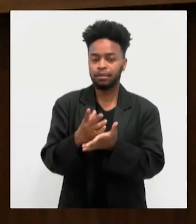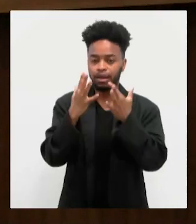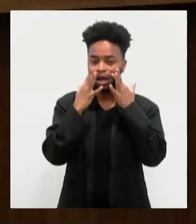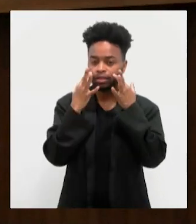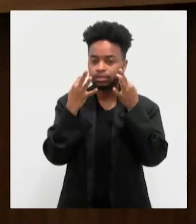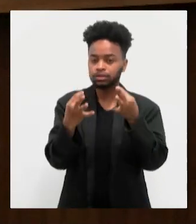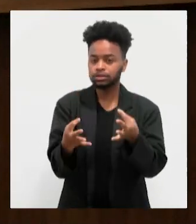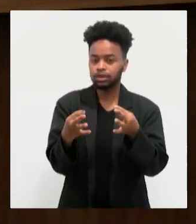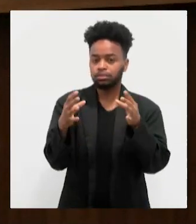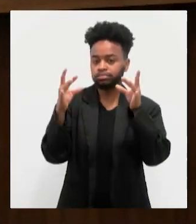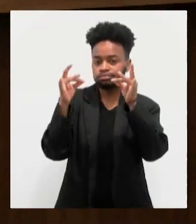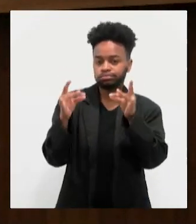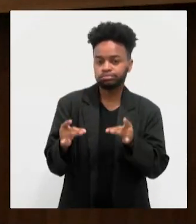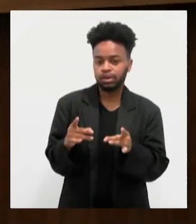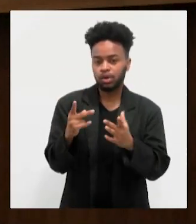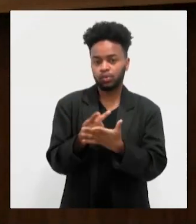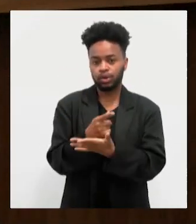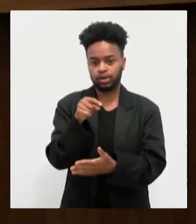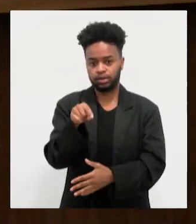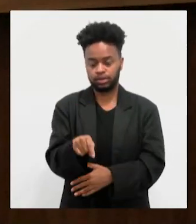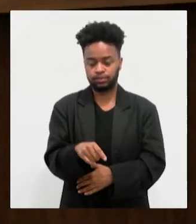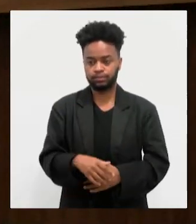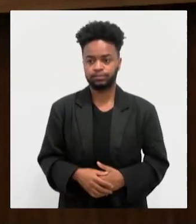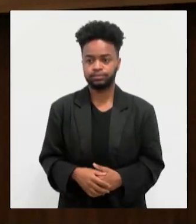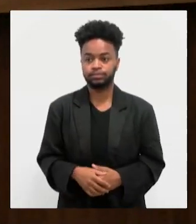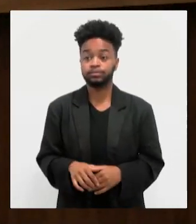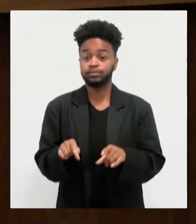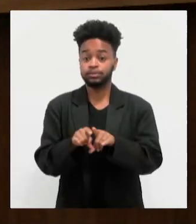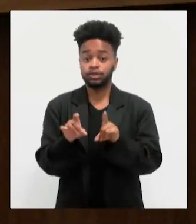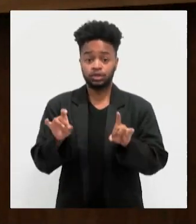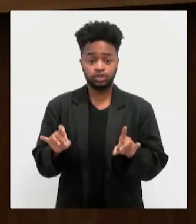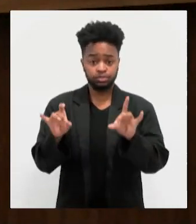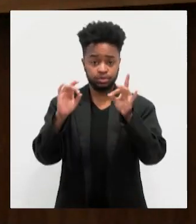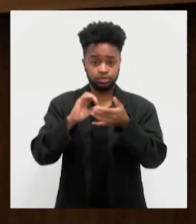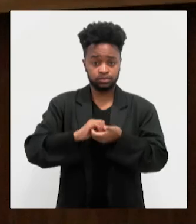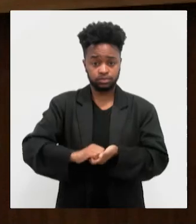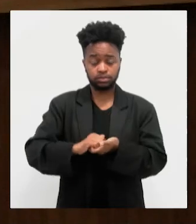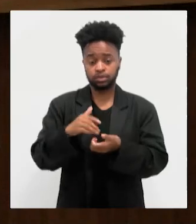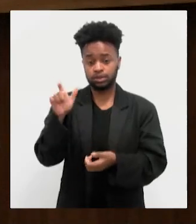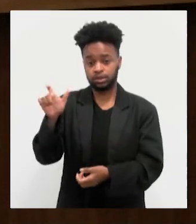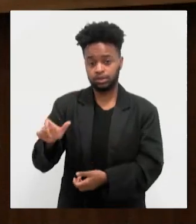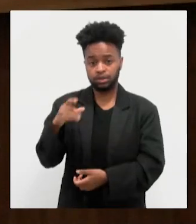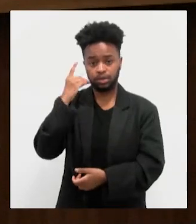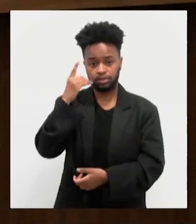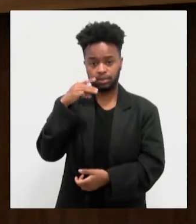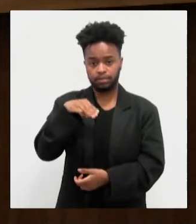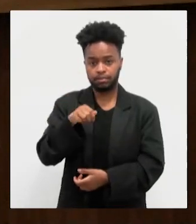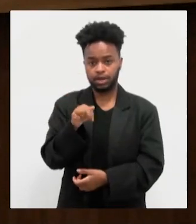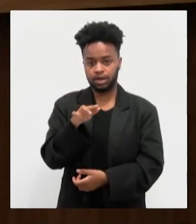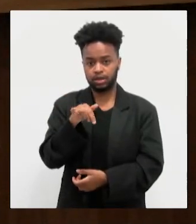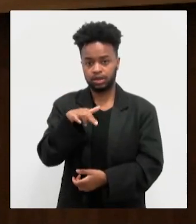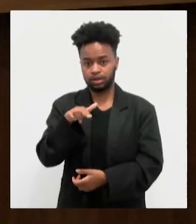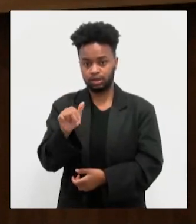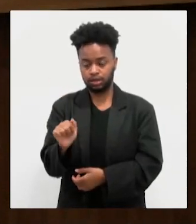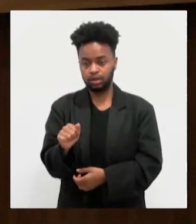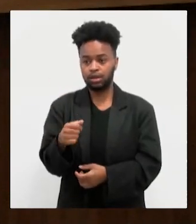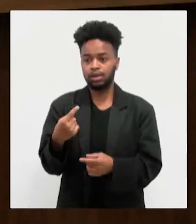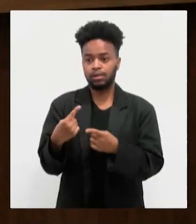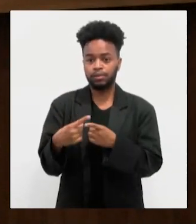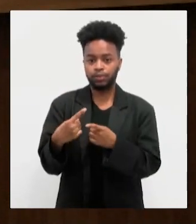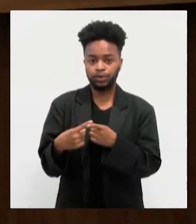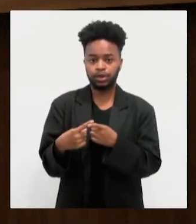a tudo que acontece aqui. Cumprimento especialmente a nossa companheira Marina, do MST, que,